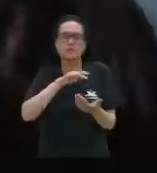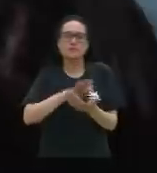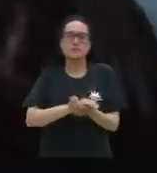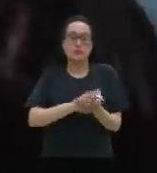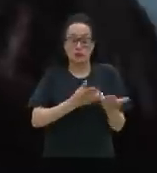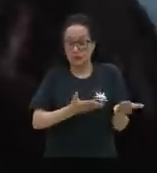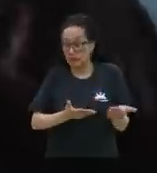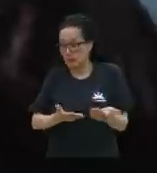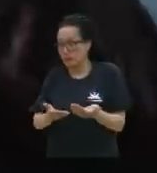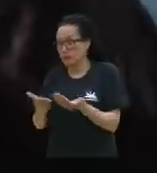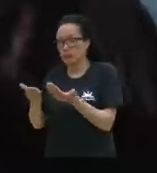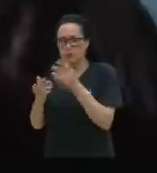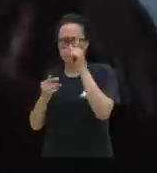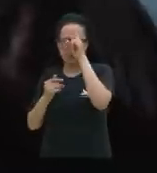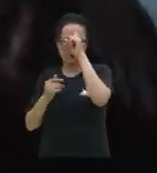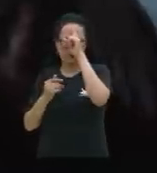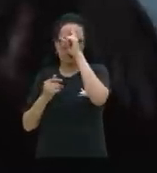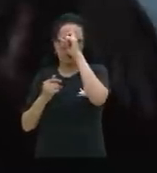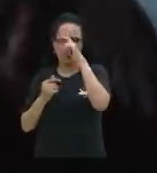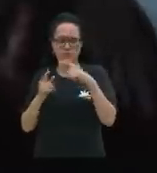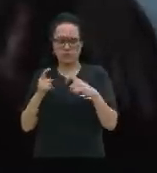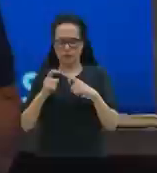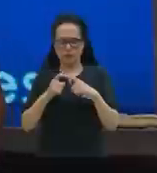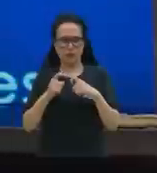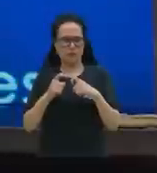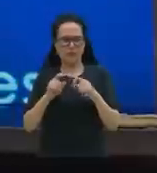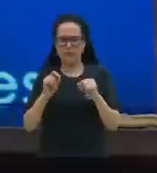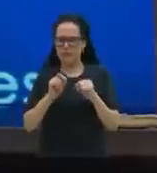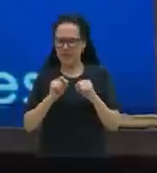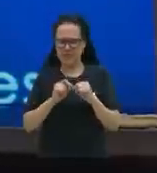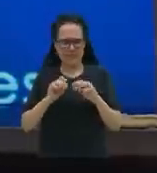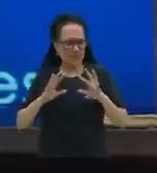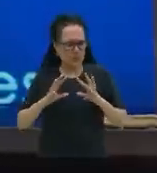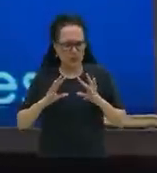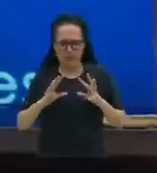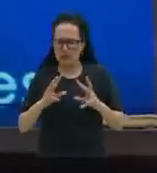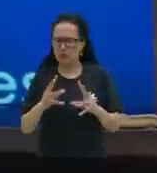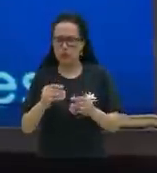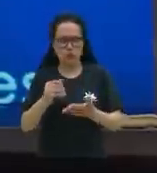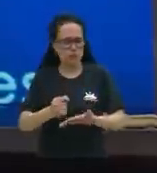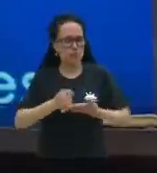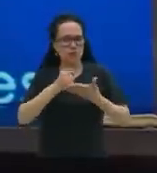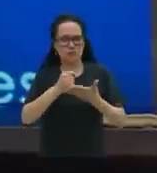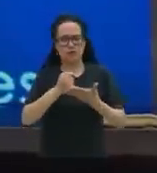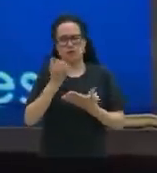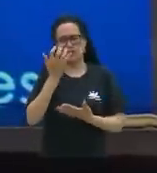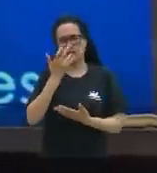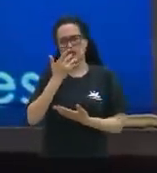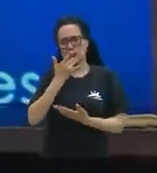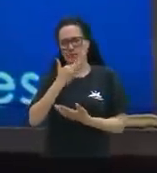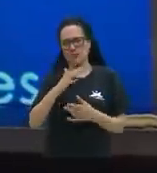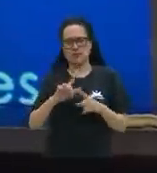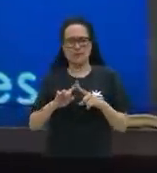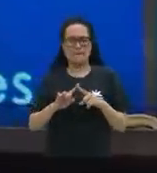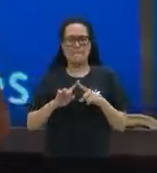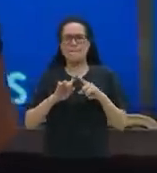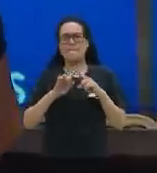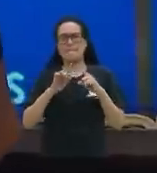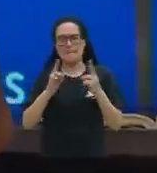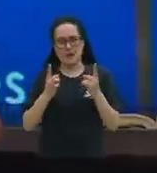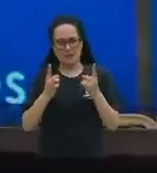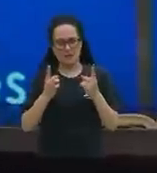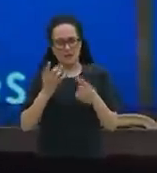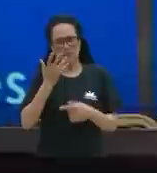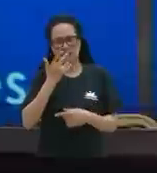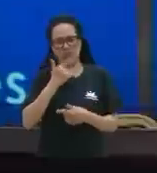Levou-o ao hospital e os médicos fizeram de tudo para salvar a criança, mas ela veio a